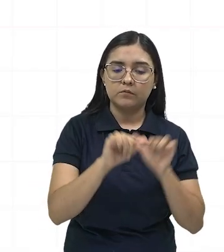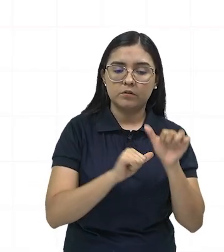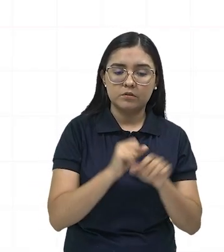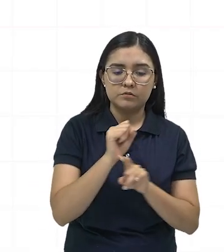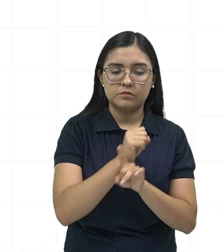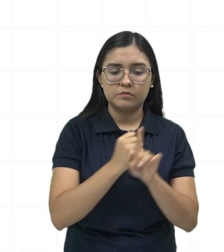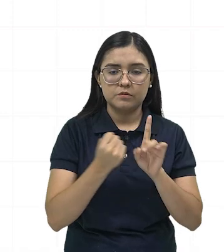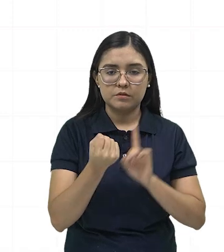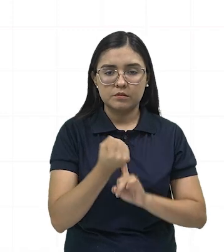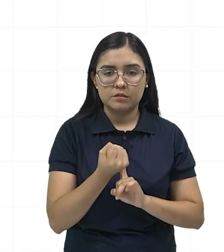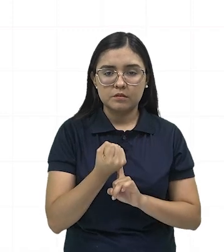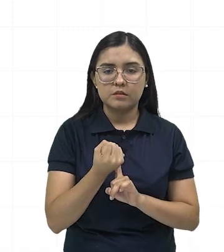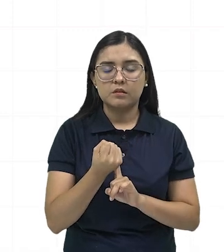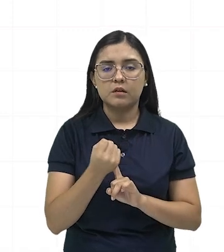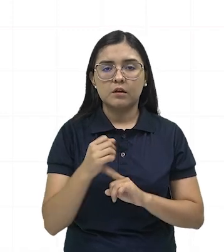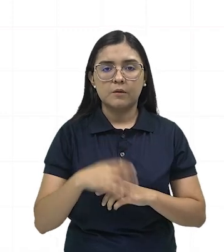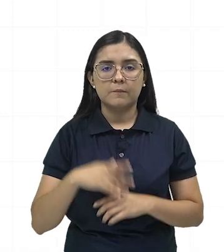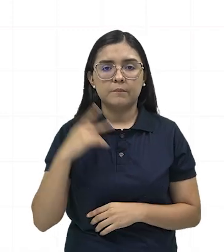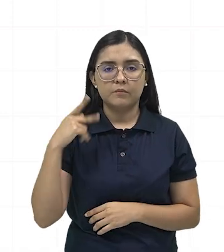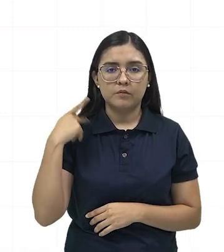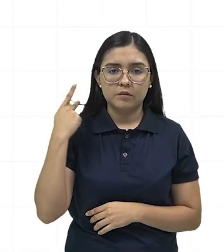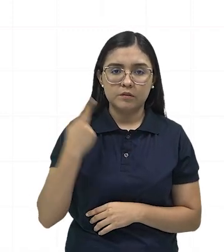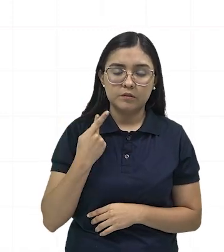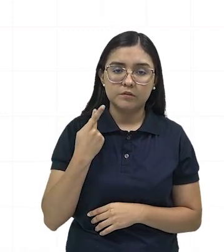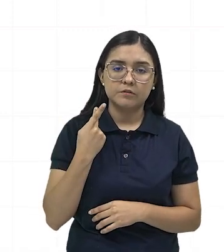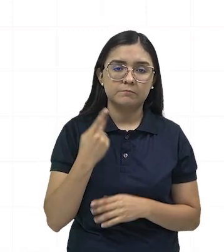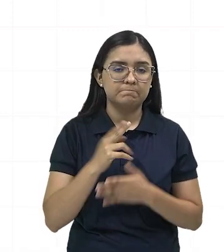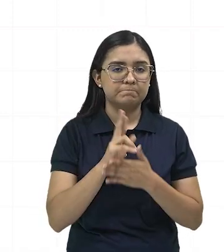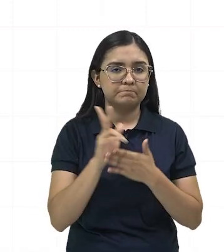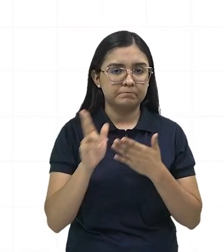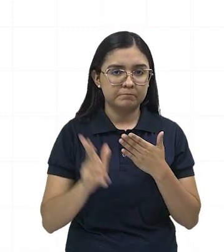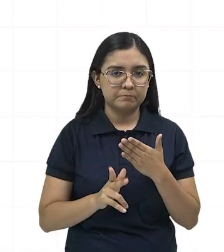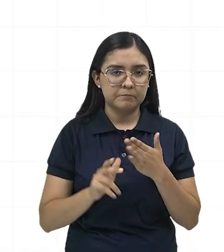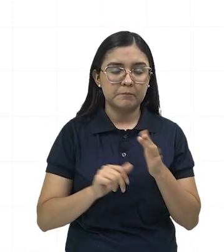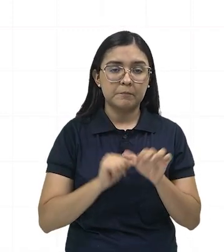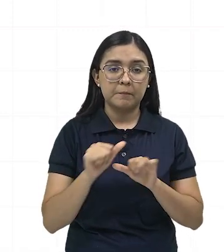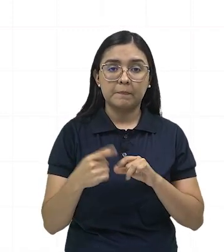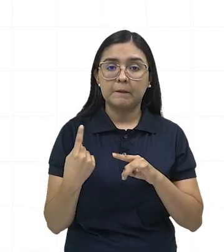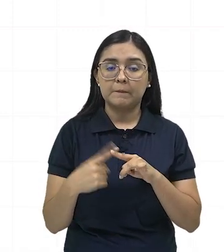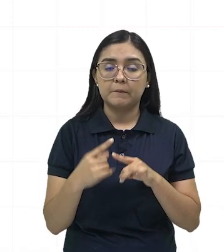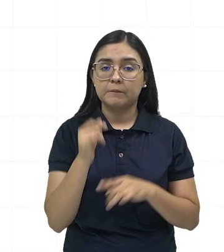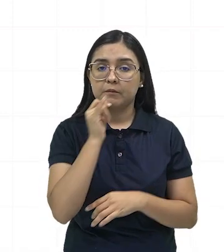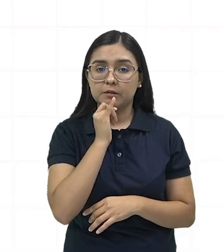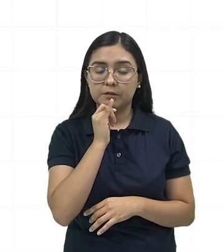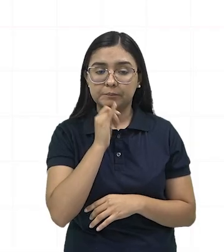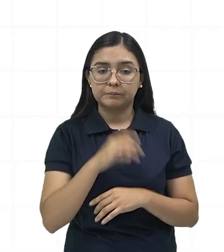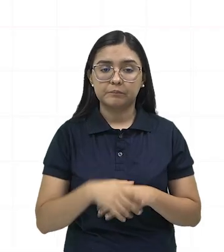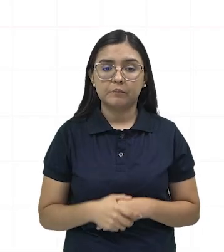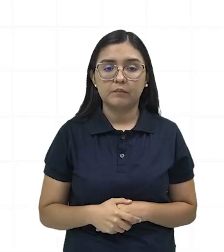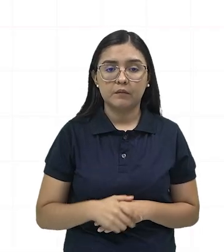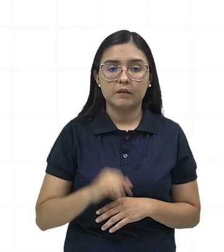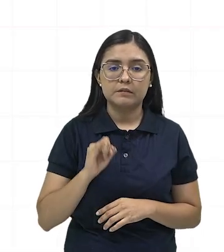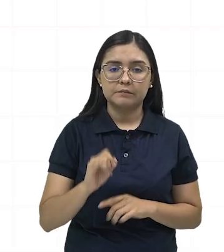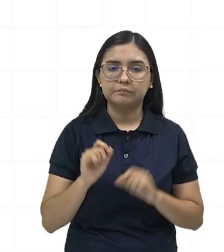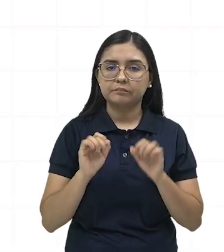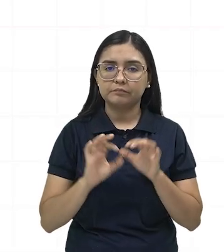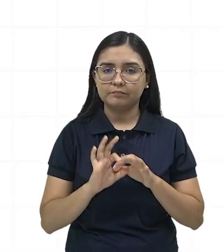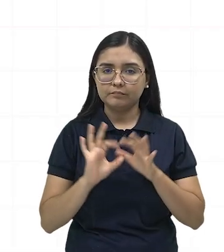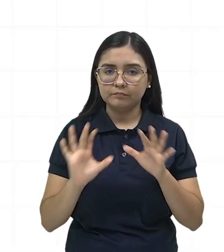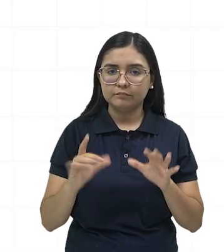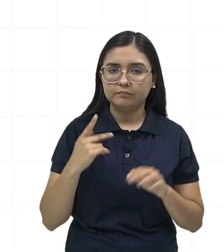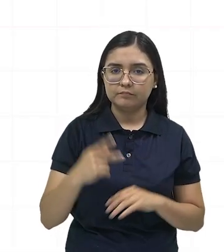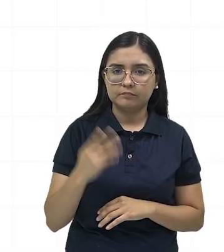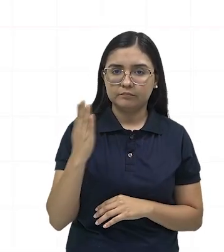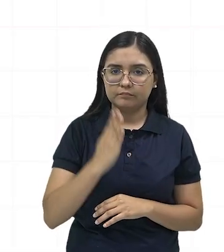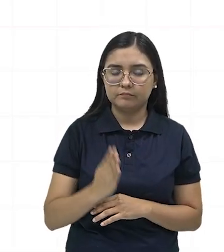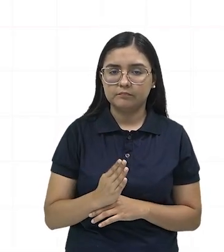social, mudança econômica, mudança política, tá bom? Isso porque, por exemplo, se a gente for falar da independência do Brasil,